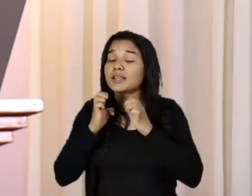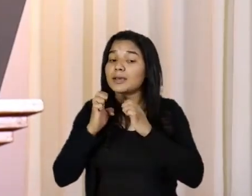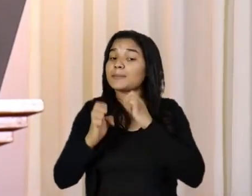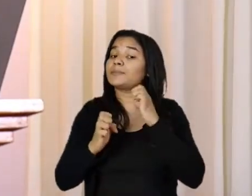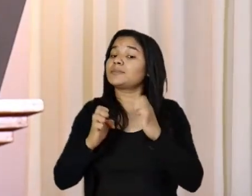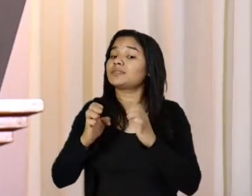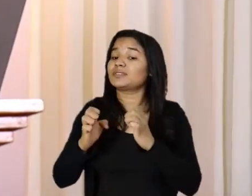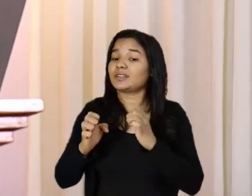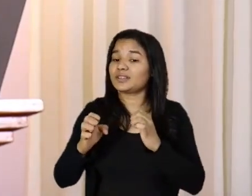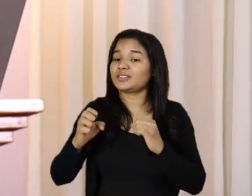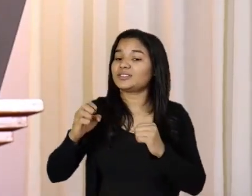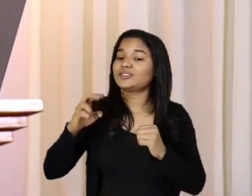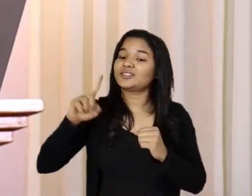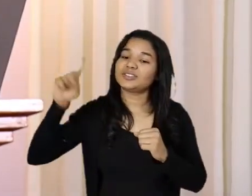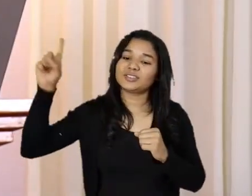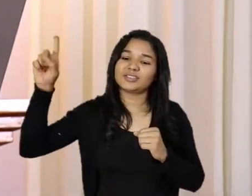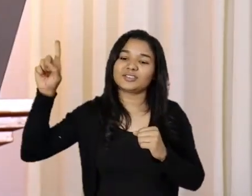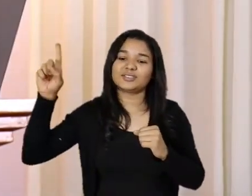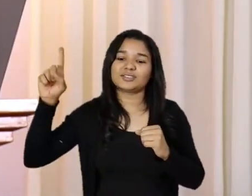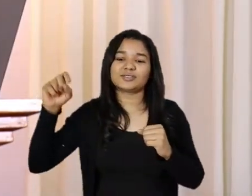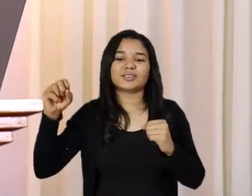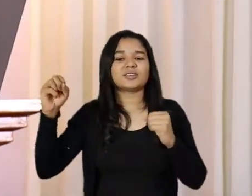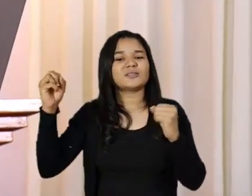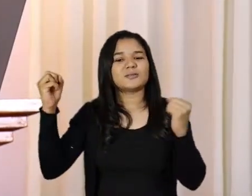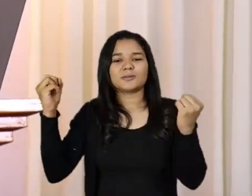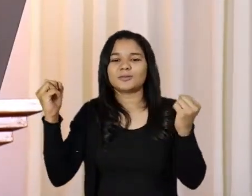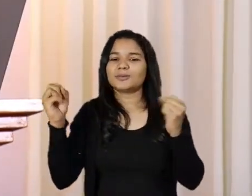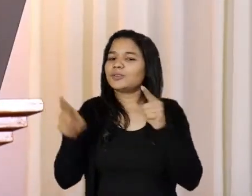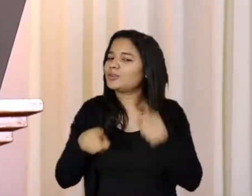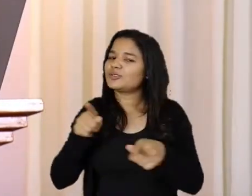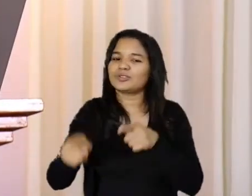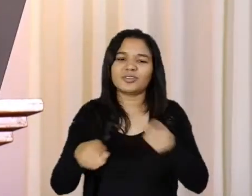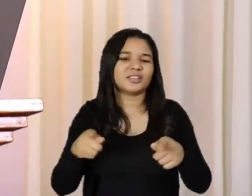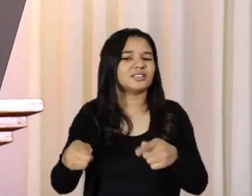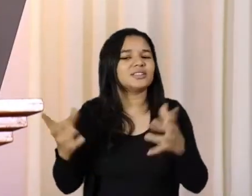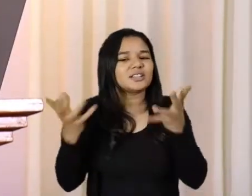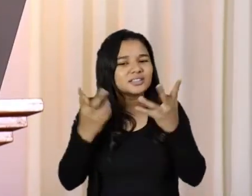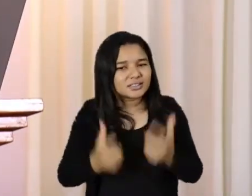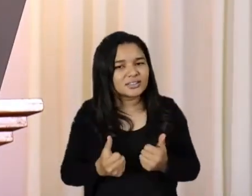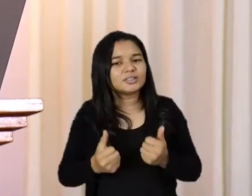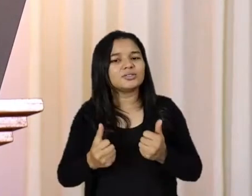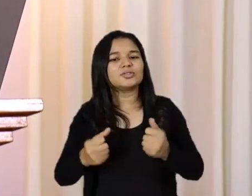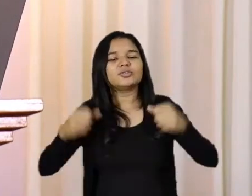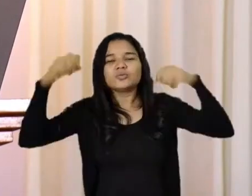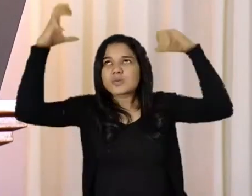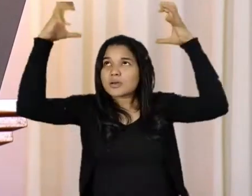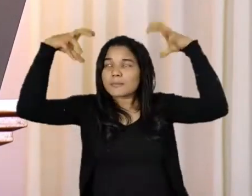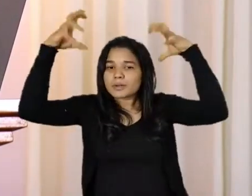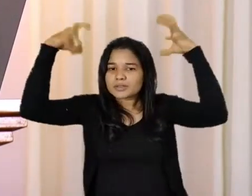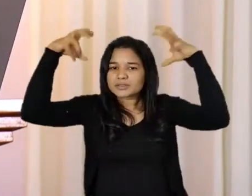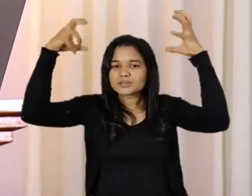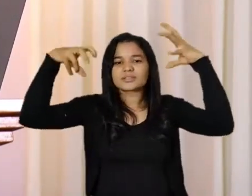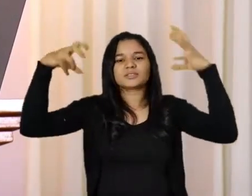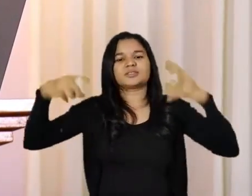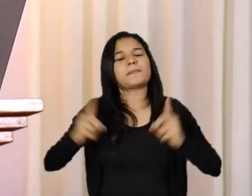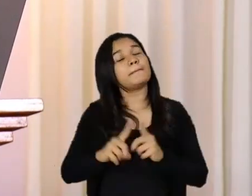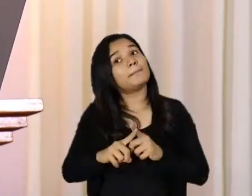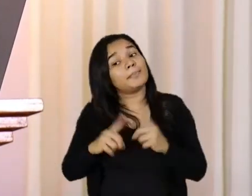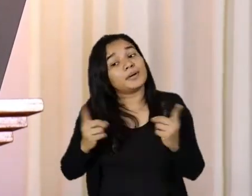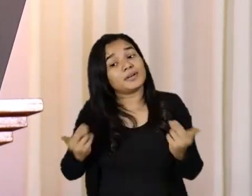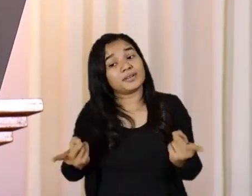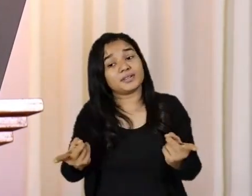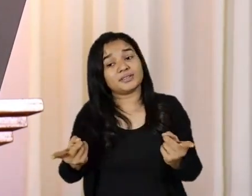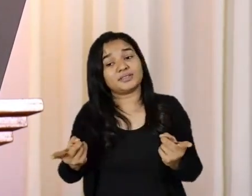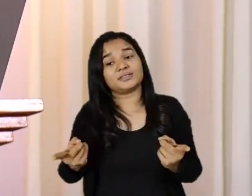não teria sido preciso. No entanto, as pessoas não aceitaram e, diferente de Nínive, eles tiveram que sofrer a justa punição